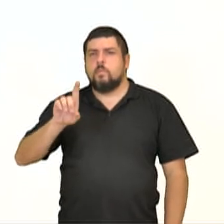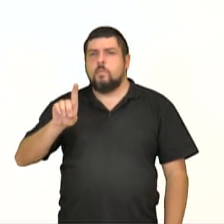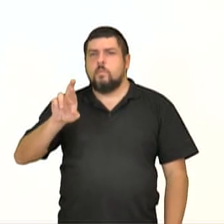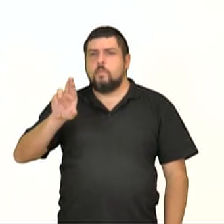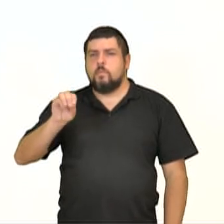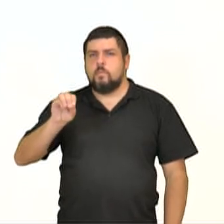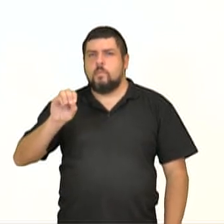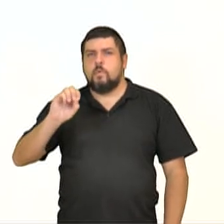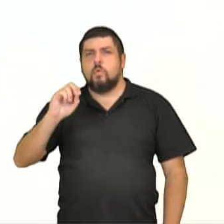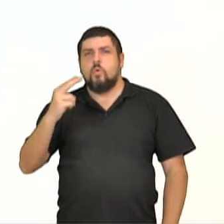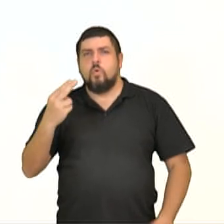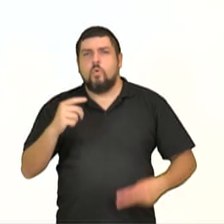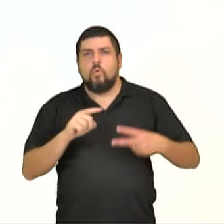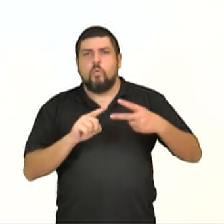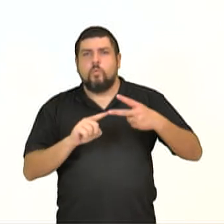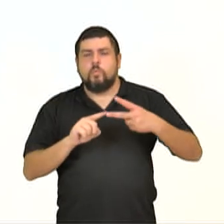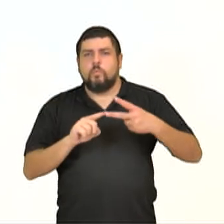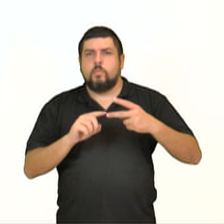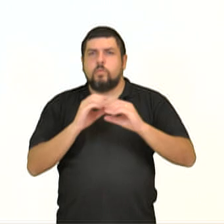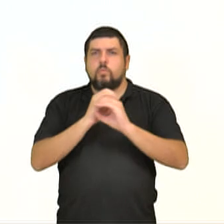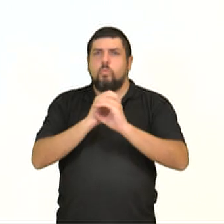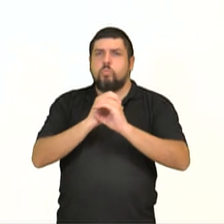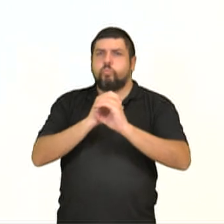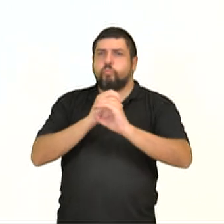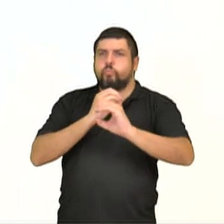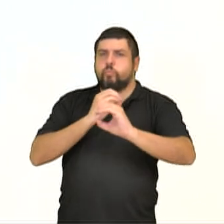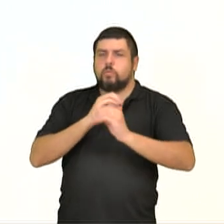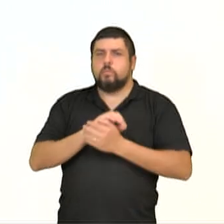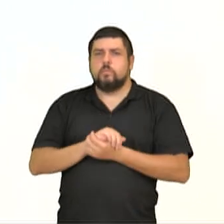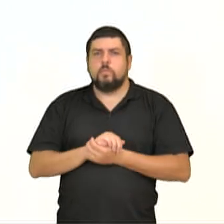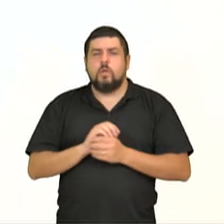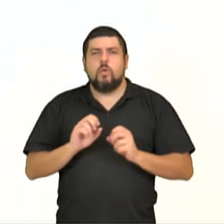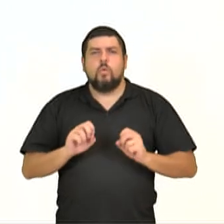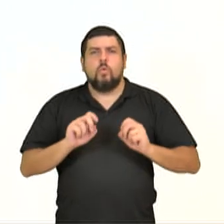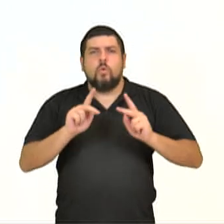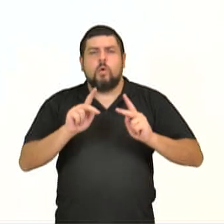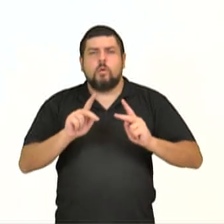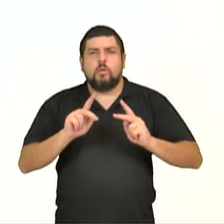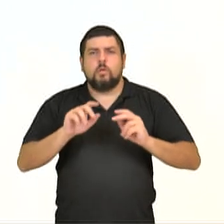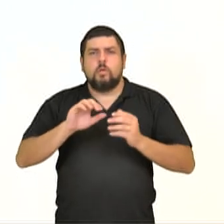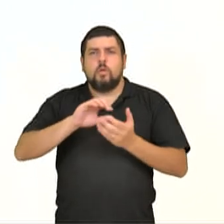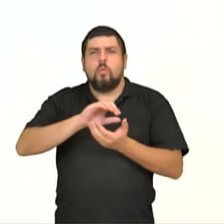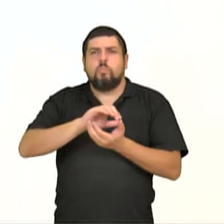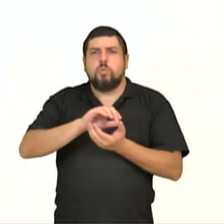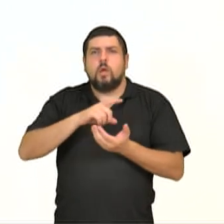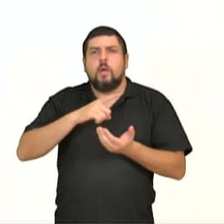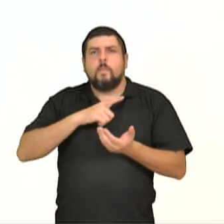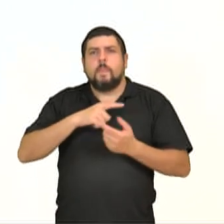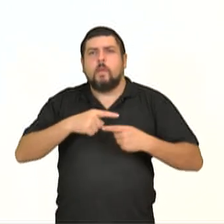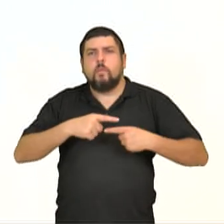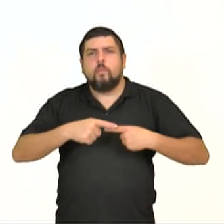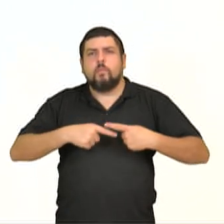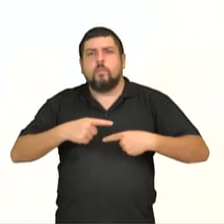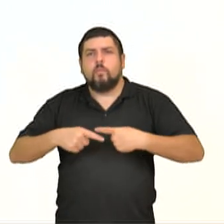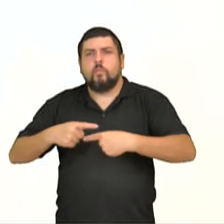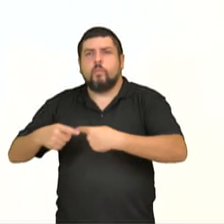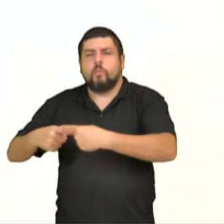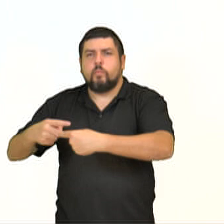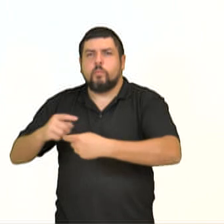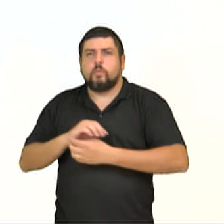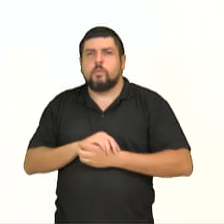corpos redondos. Ai, professora, fica fácil. Corpo redondo é o que rola. Tem alguma parte que dá para rolar? Exatamente.